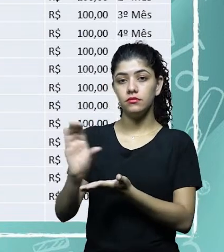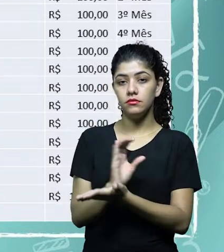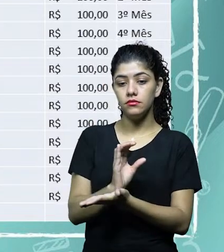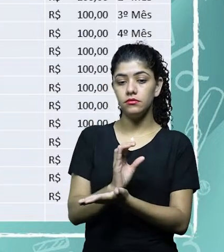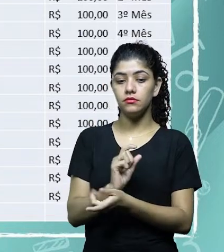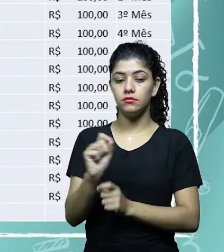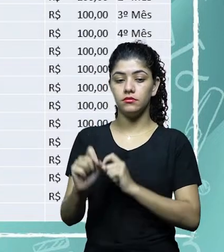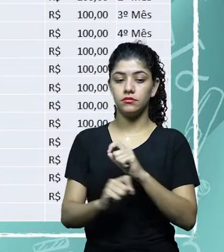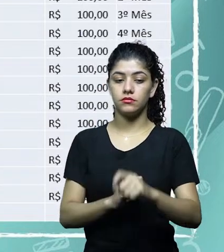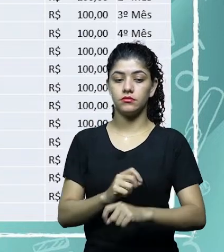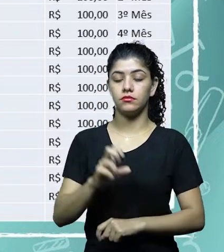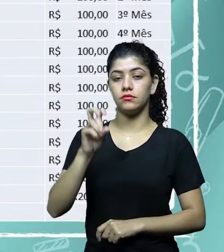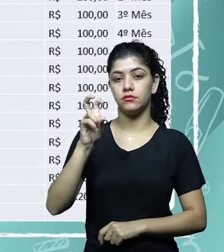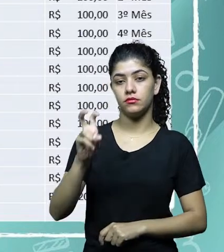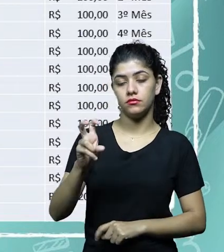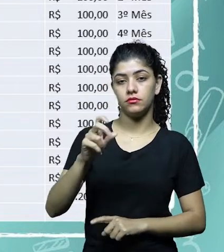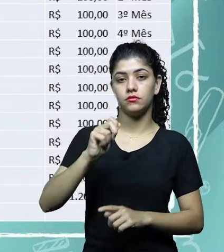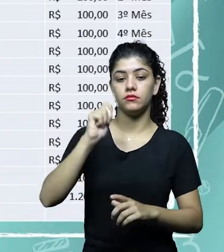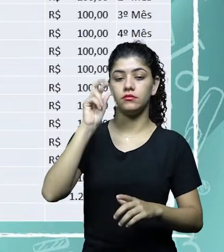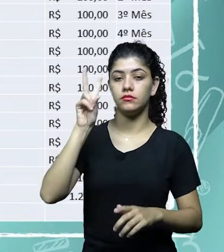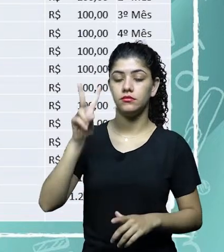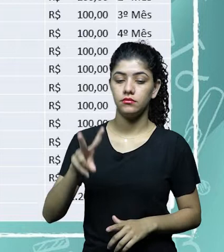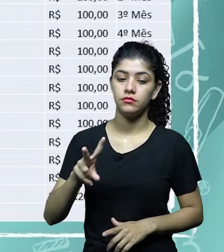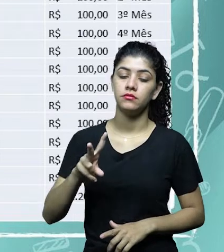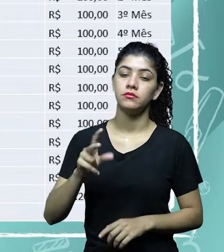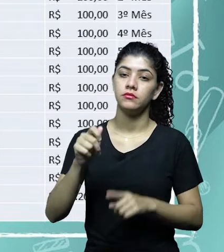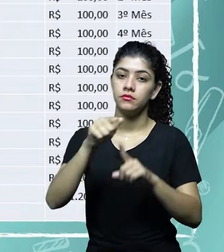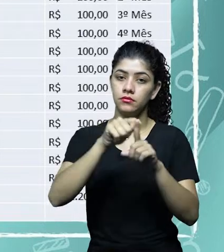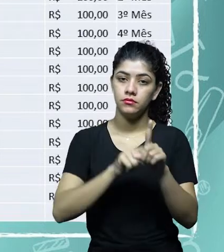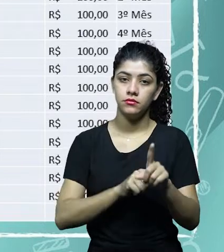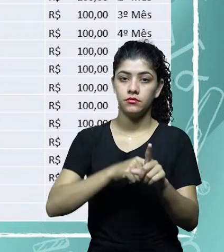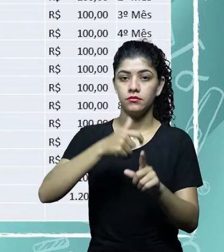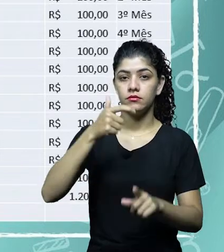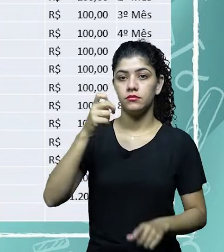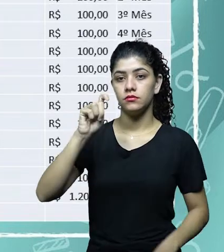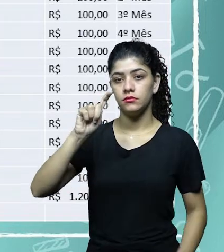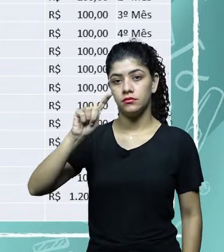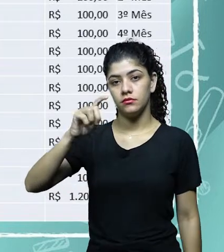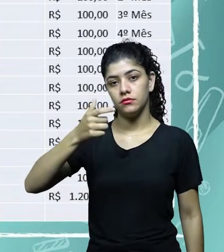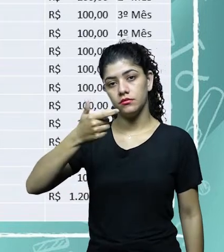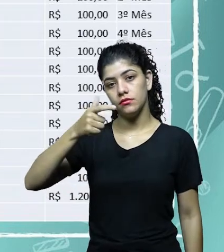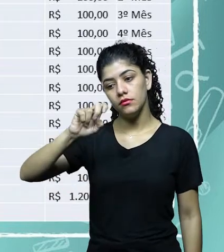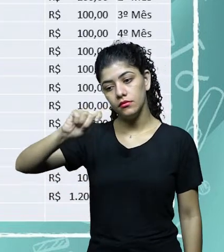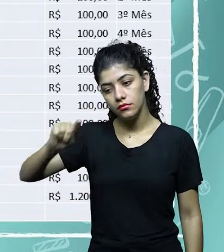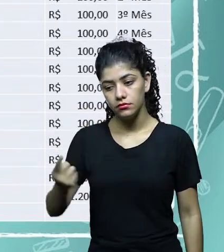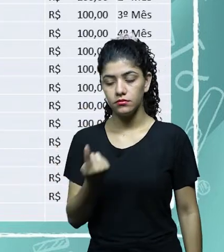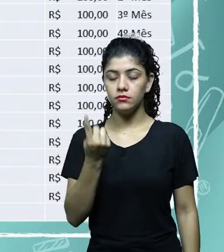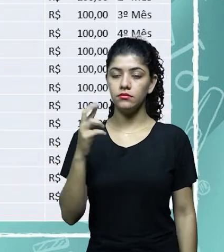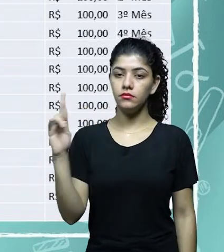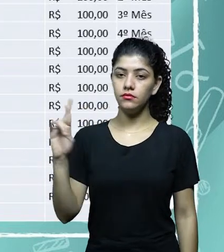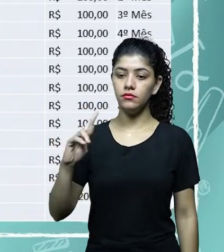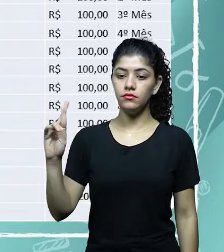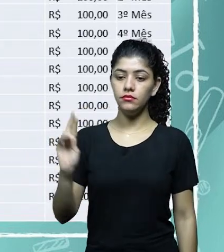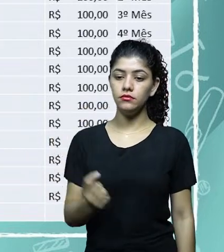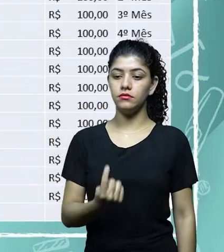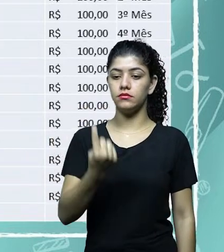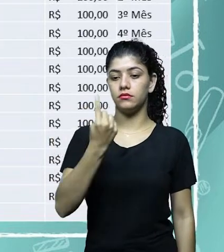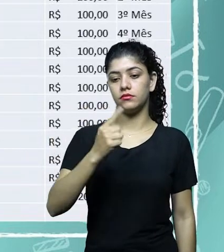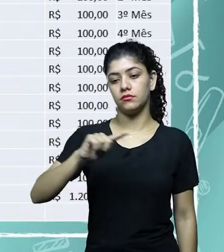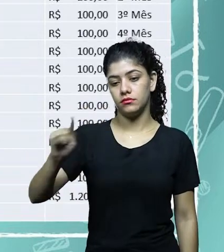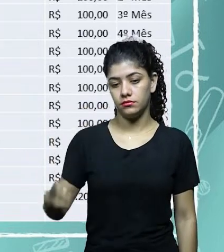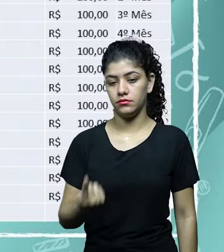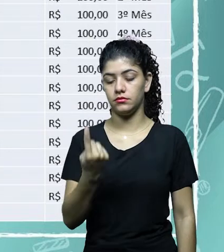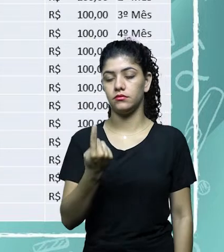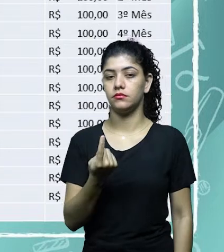Com o recebimento em 50 vezes mensais de R$ 1.000. Então, se são 50 mil, ele vai pagar